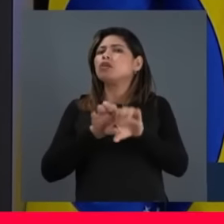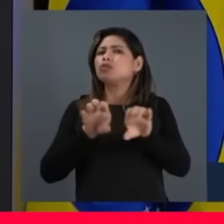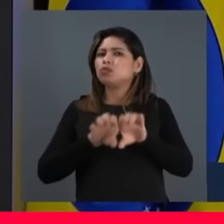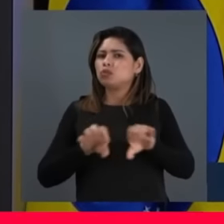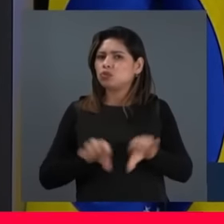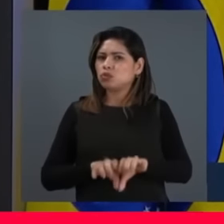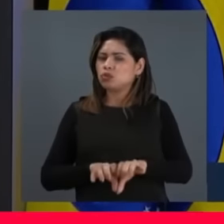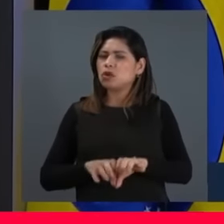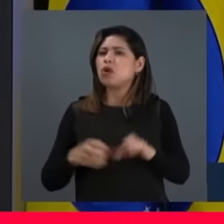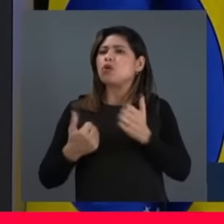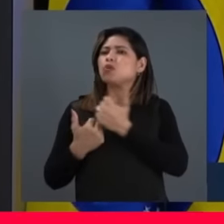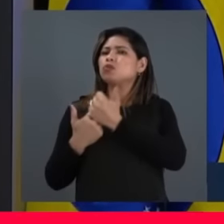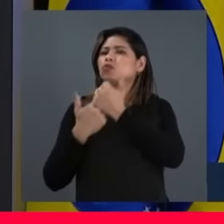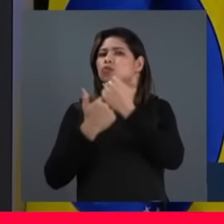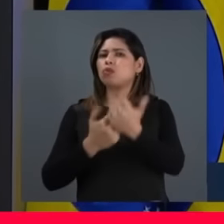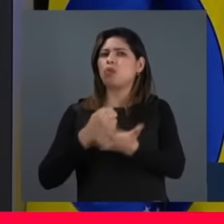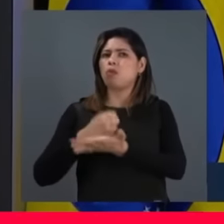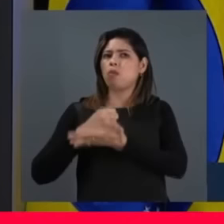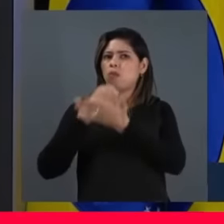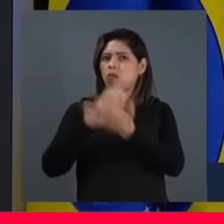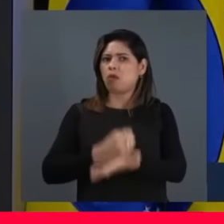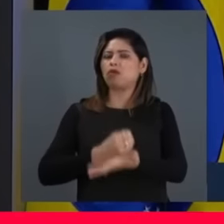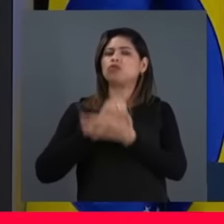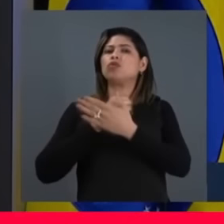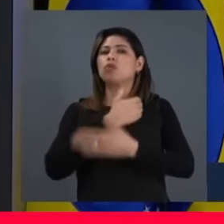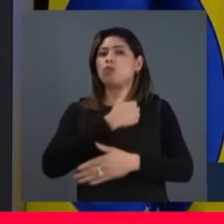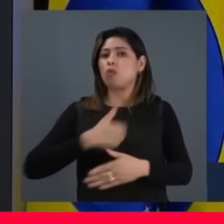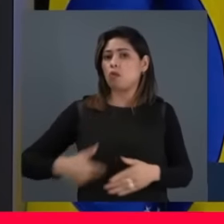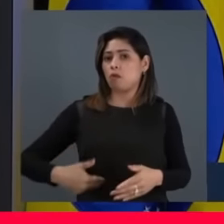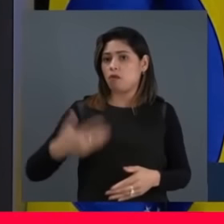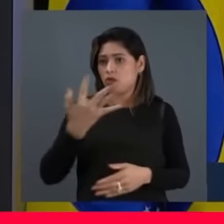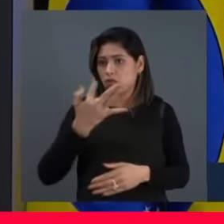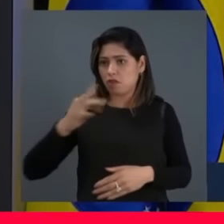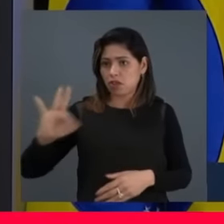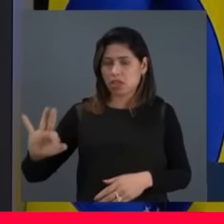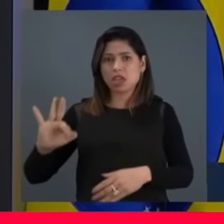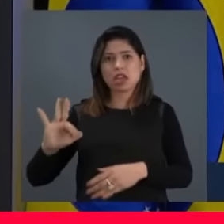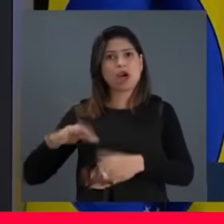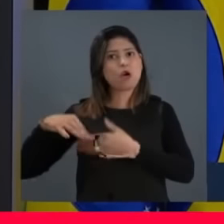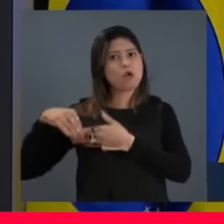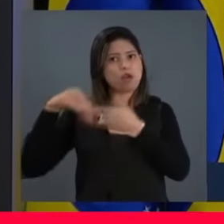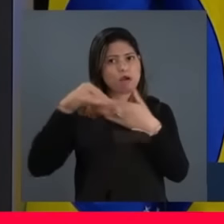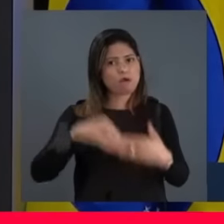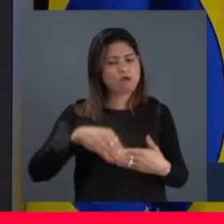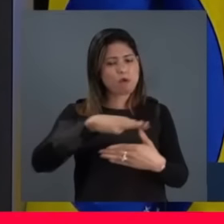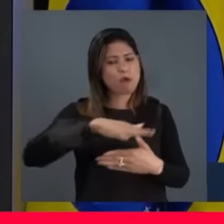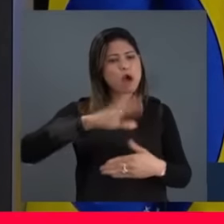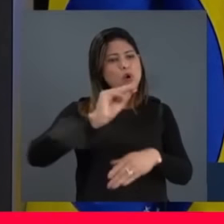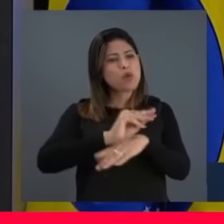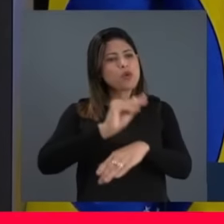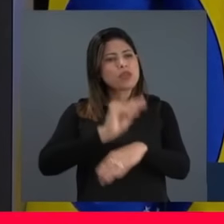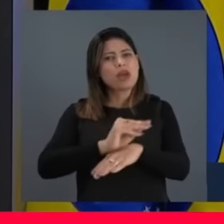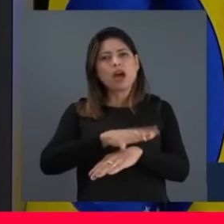suporte que o governo federal pôs lá na questão da